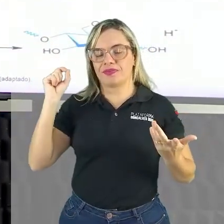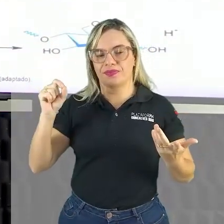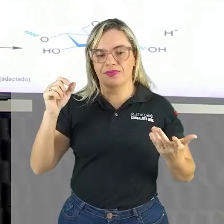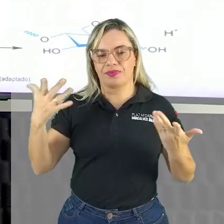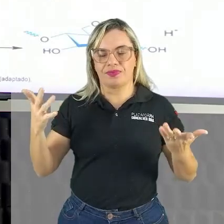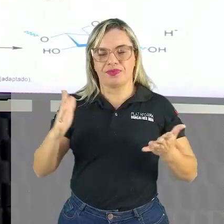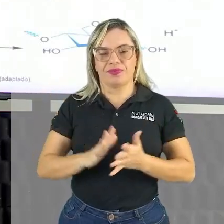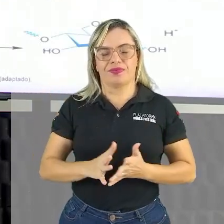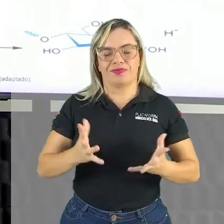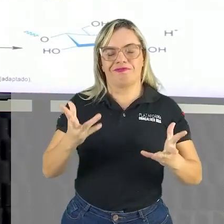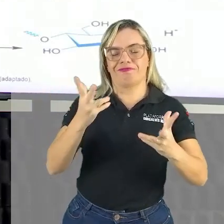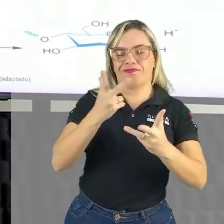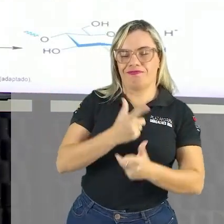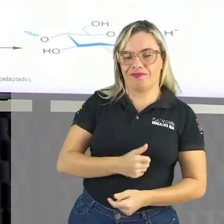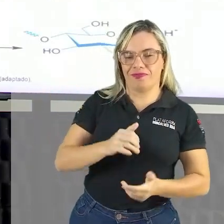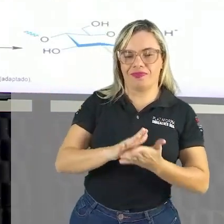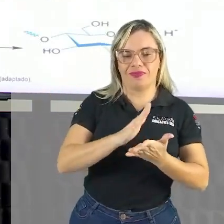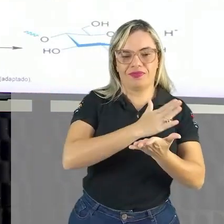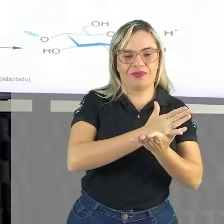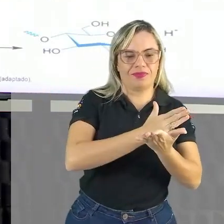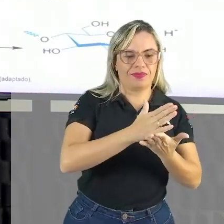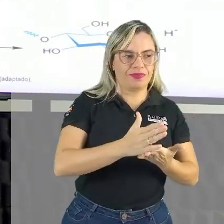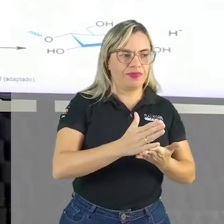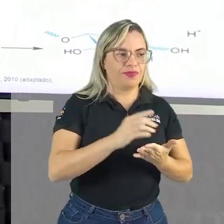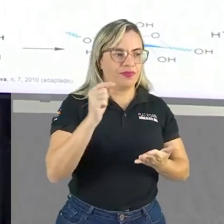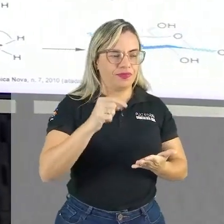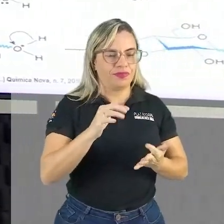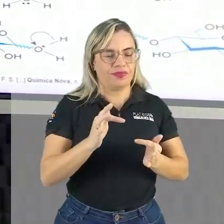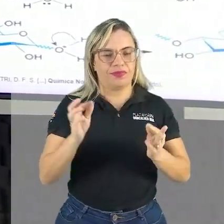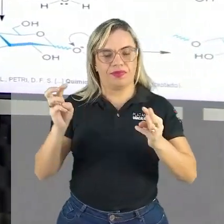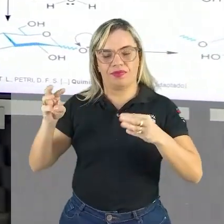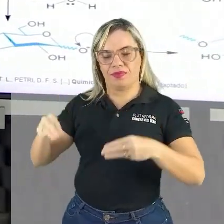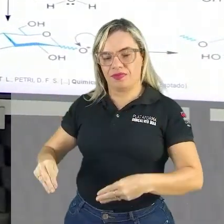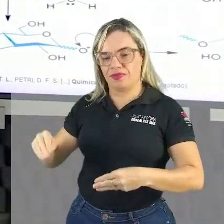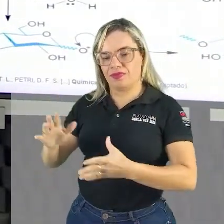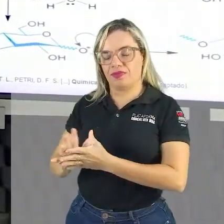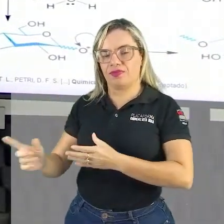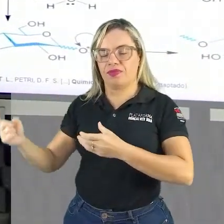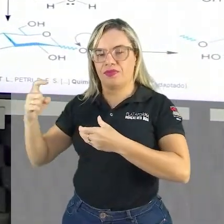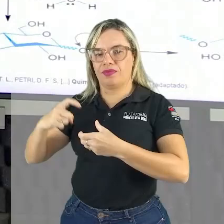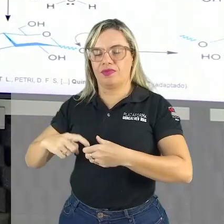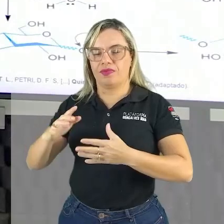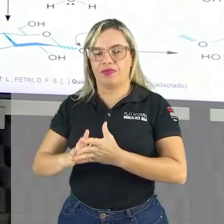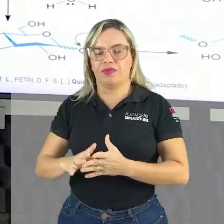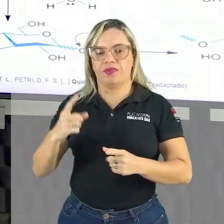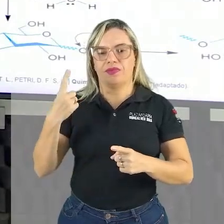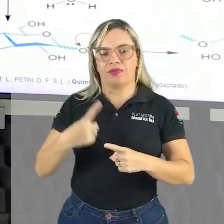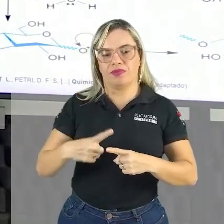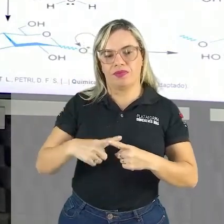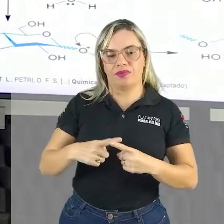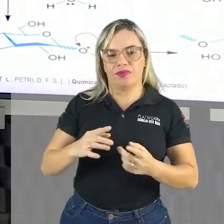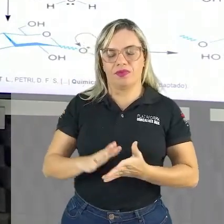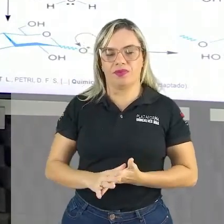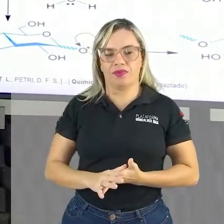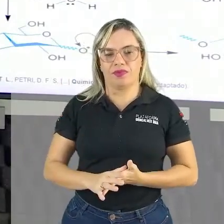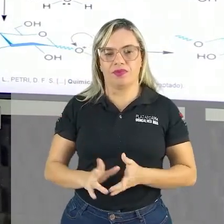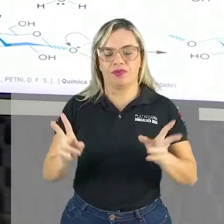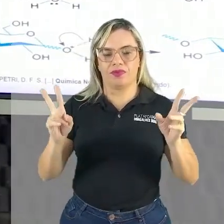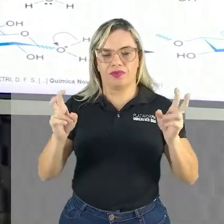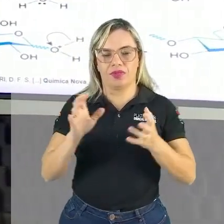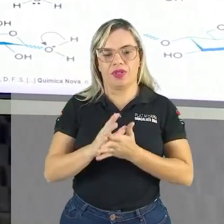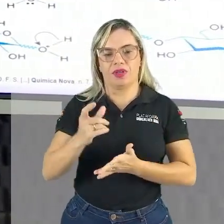esse lindão, ele está no começo e no final é regenerado, é porque ele está atuando como um